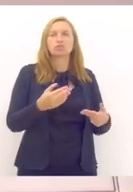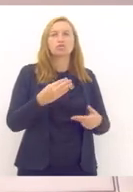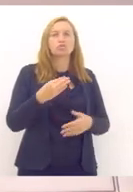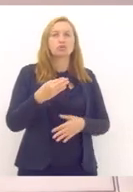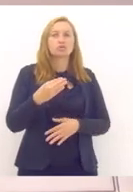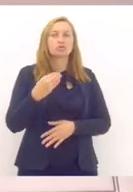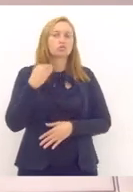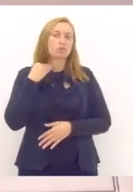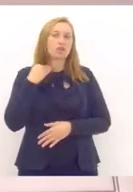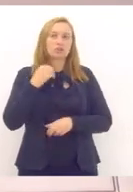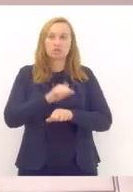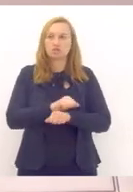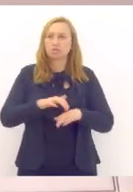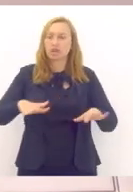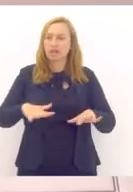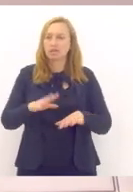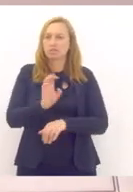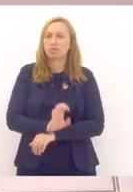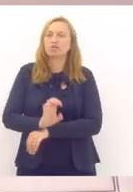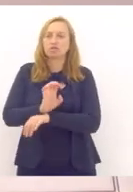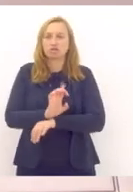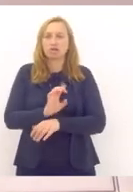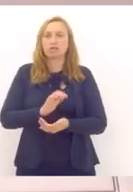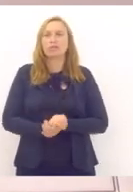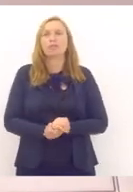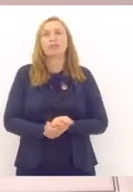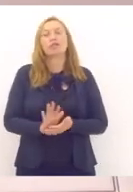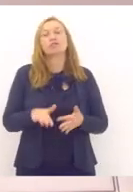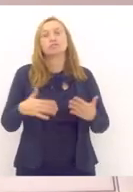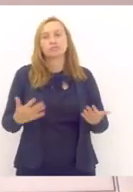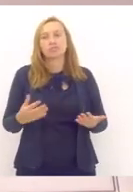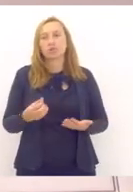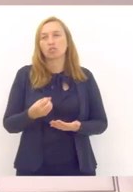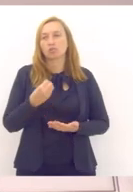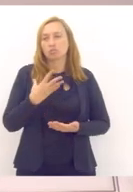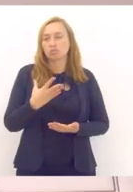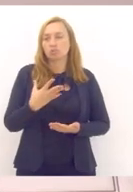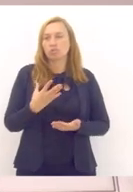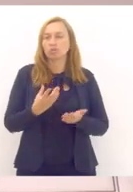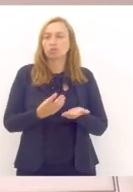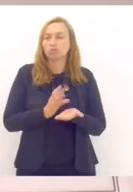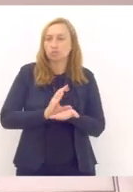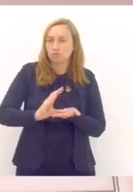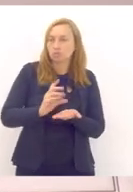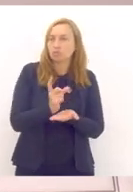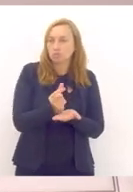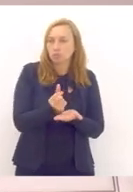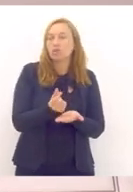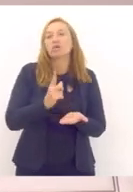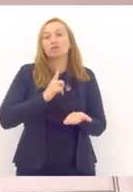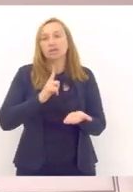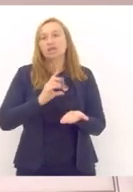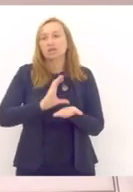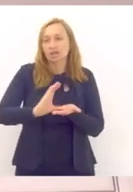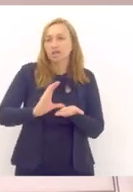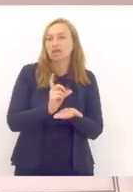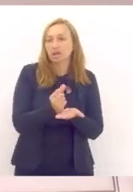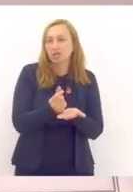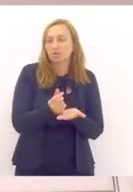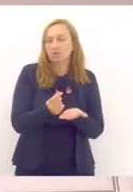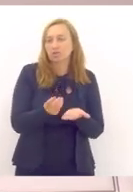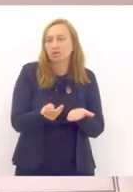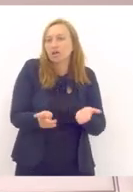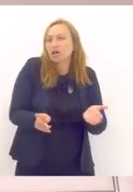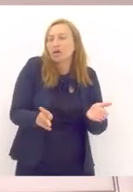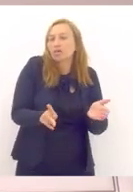que o Tesouro ele tem ali a conta única do Estado, então ele retém boa parte desses recursos, mas tem recursos que não ficam sob a